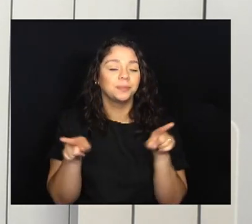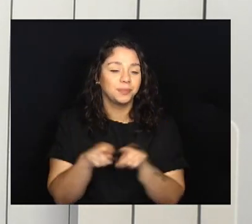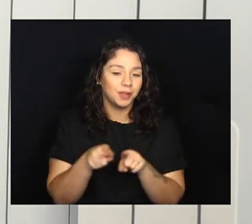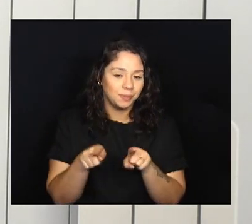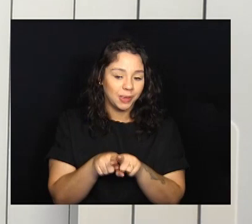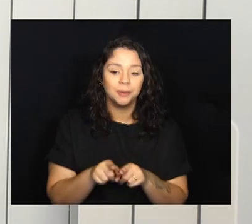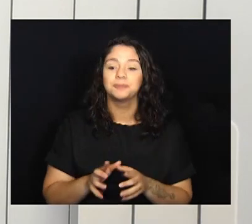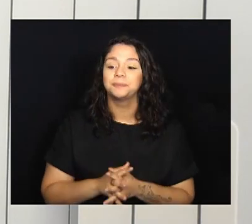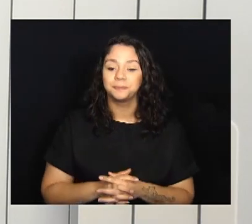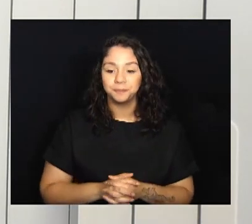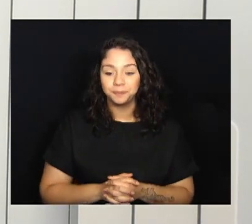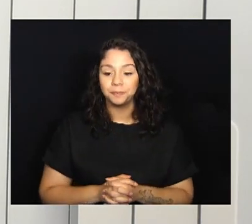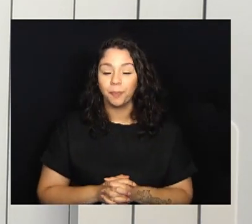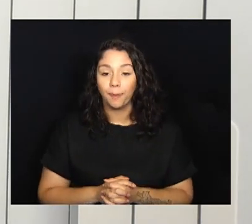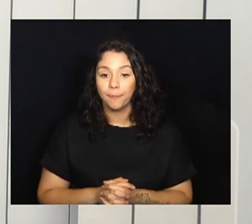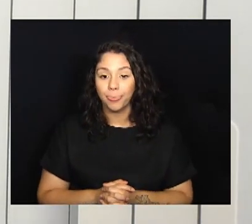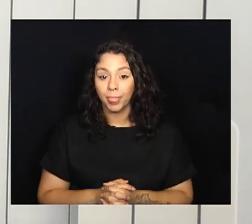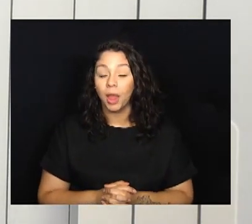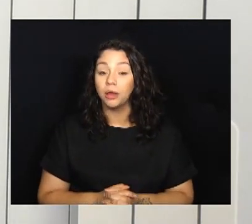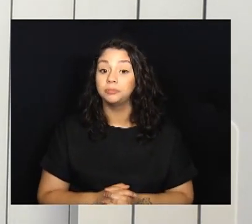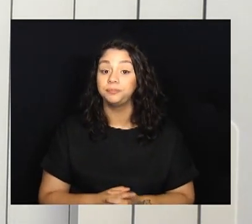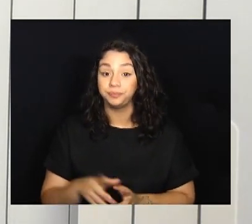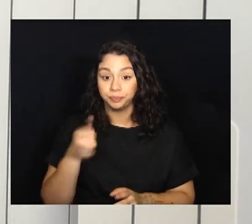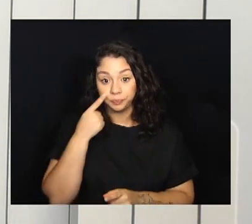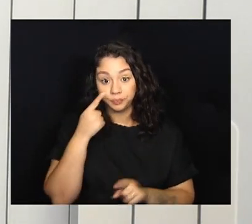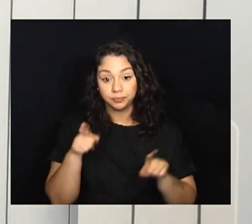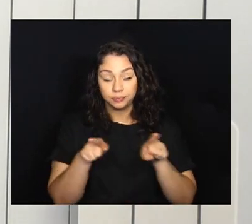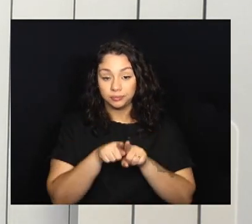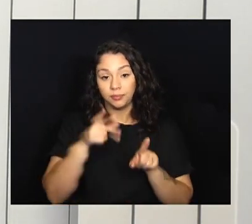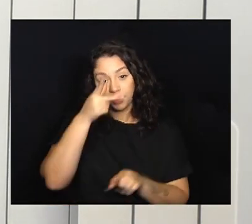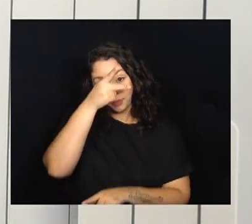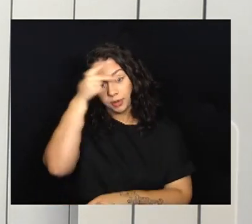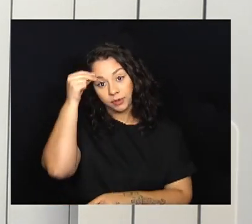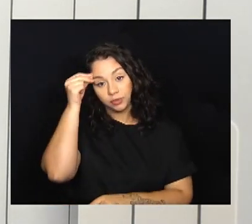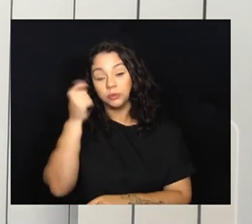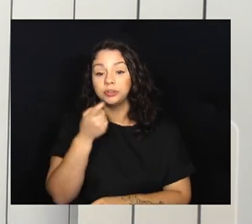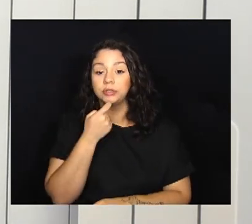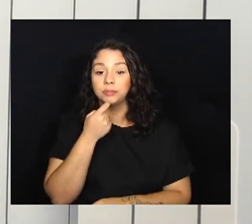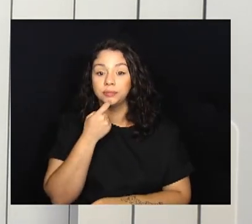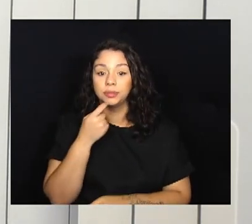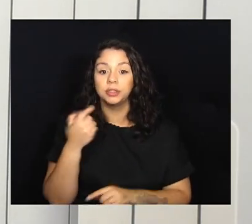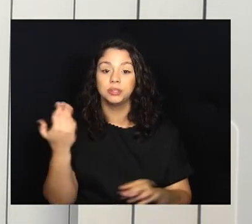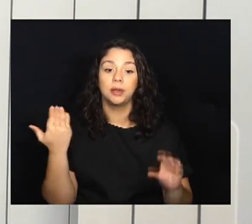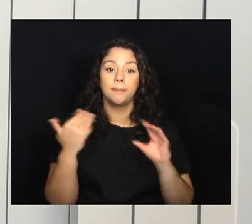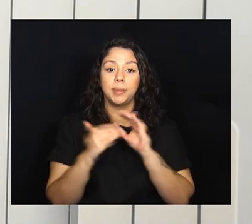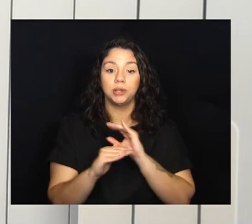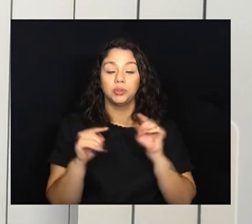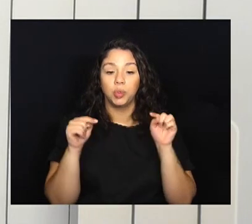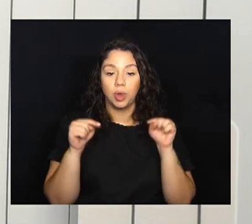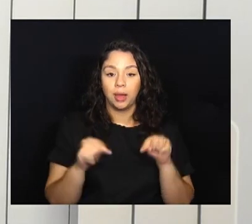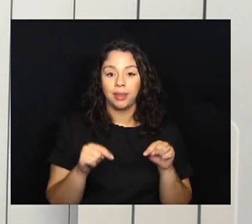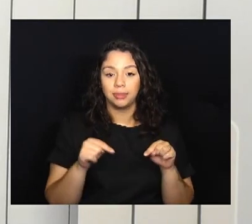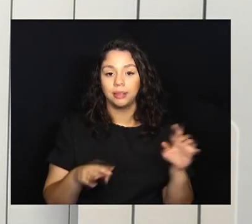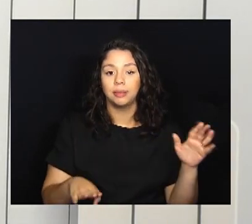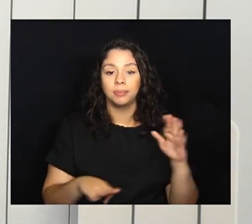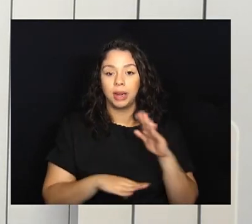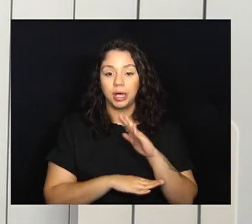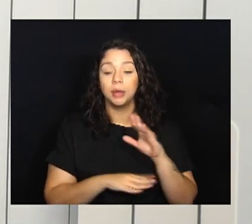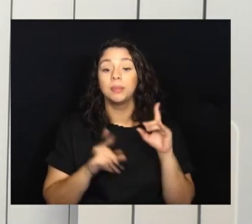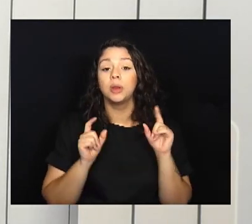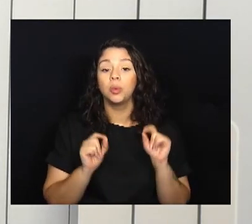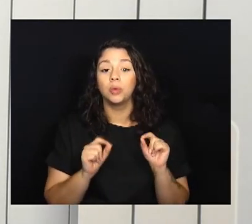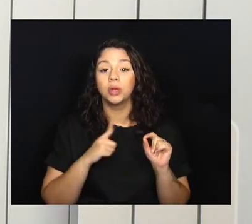facebook.com/TV Câmara Campinas. E olha só, a Prefeitura de Campinas encaminhou aqui para a Câmara Municipal o projeto que